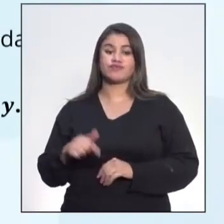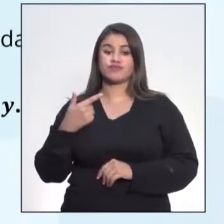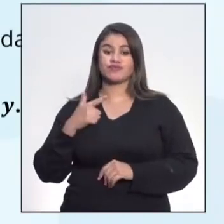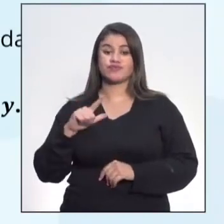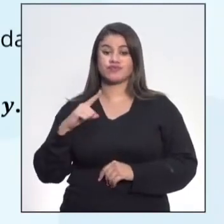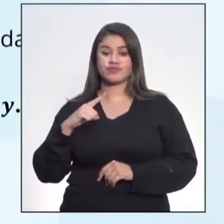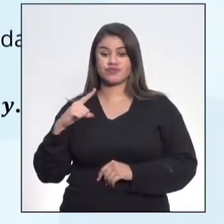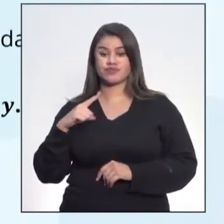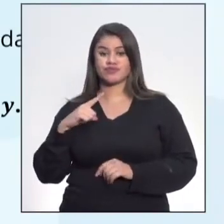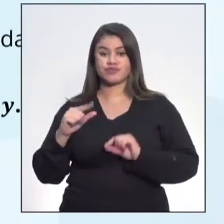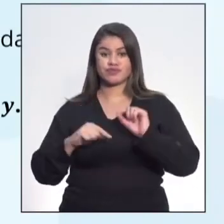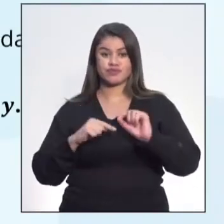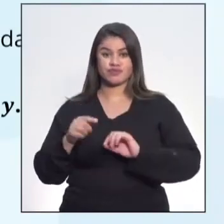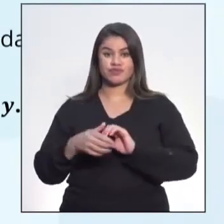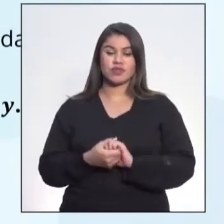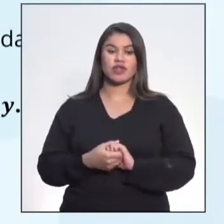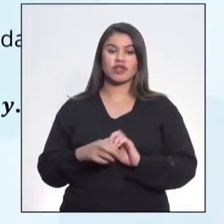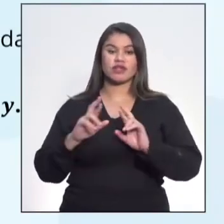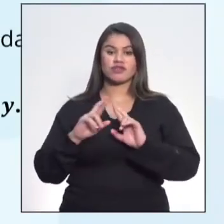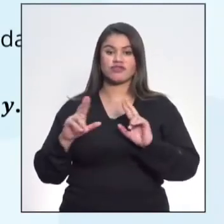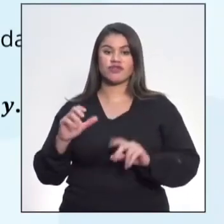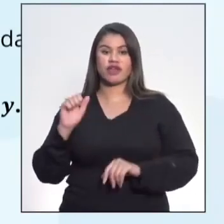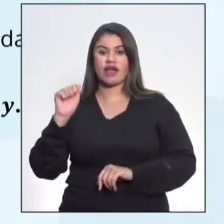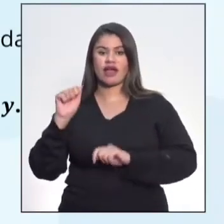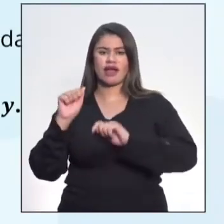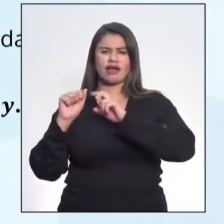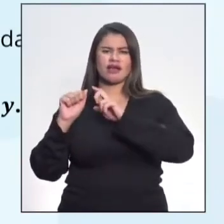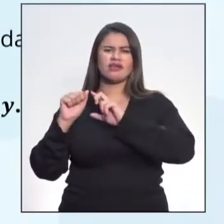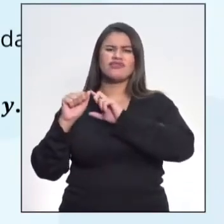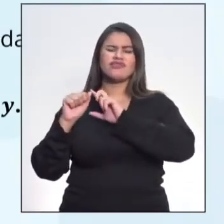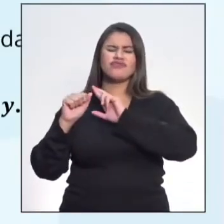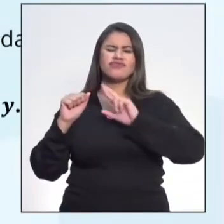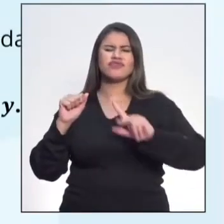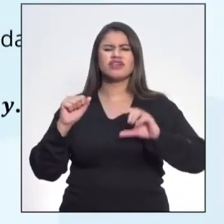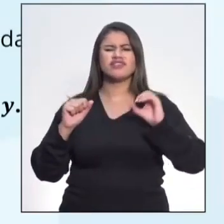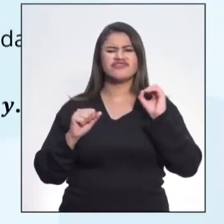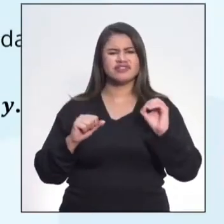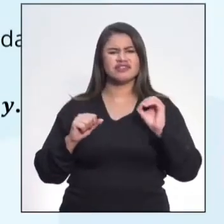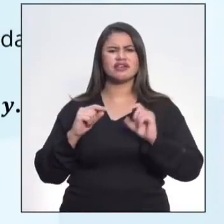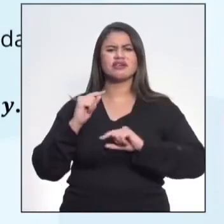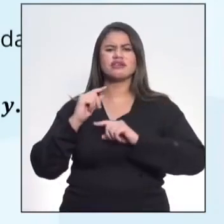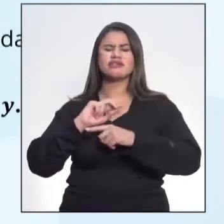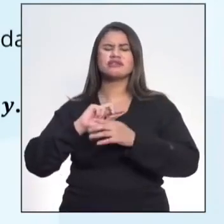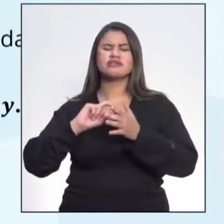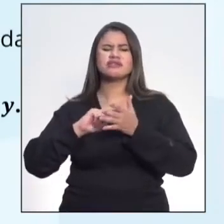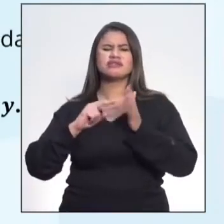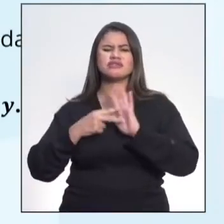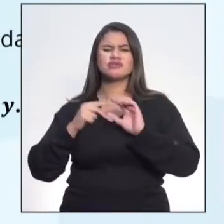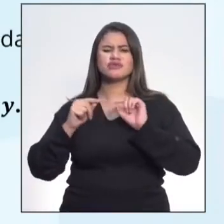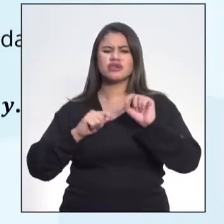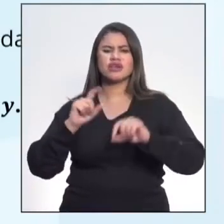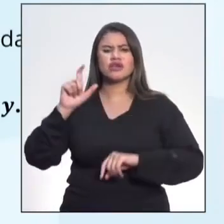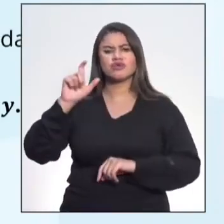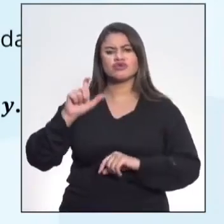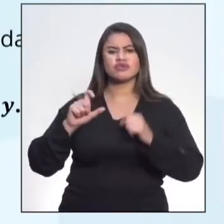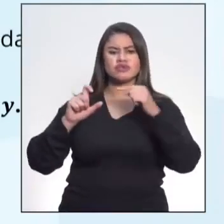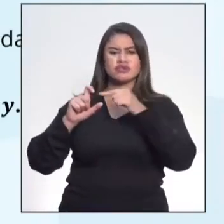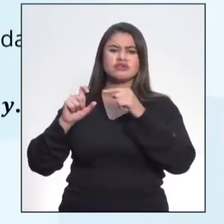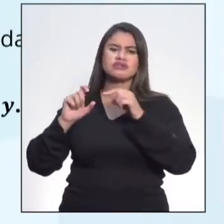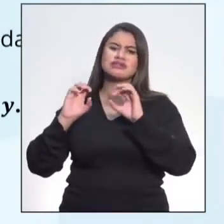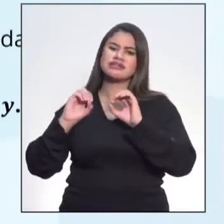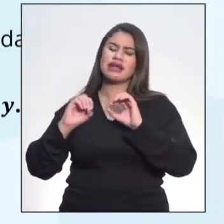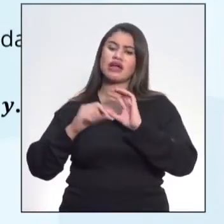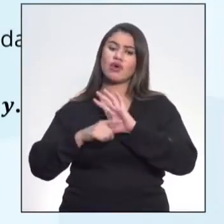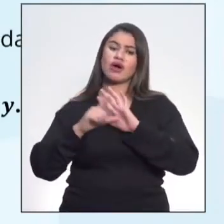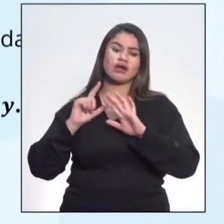se vocês estão vendo aí, a diferente de zero. O que significa isso? Que o número que está na frente do x nunca vai poder ser